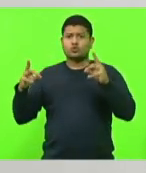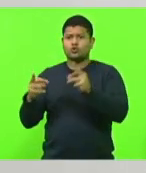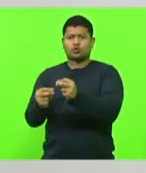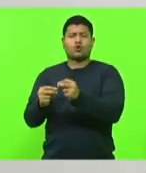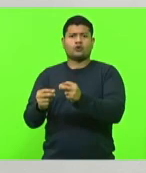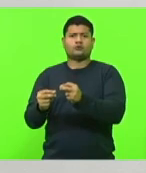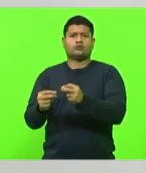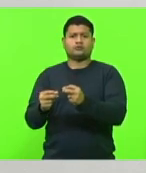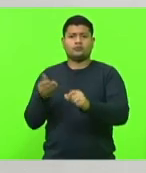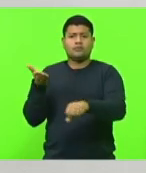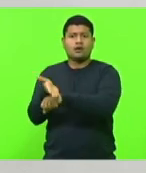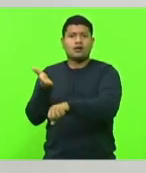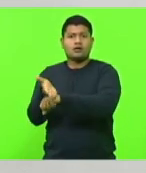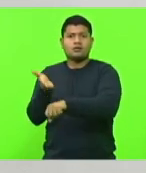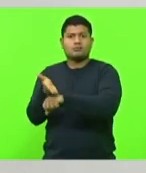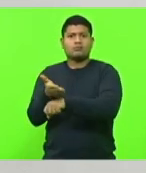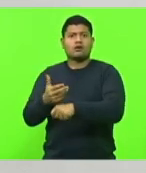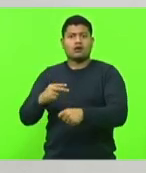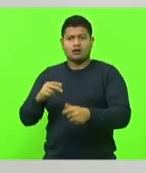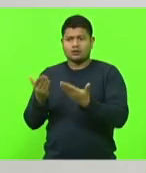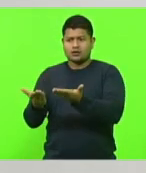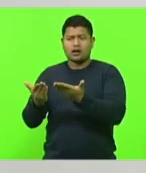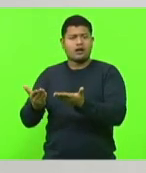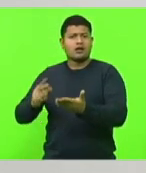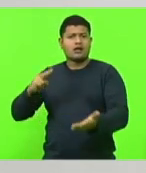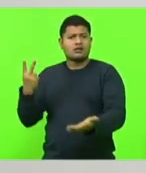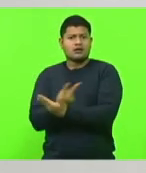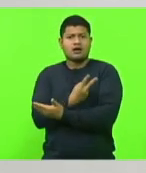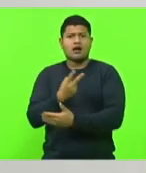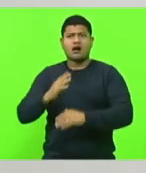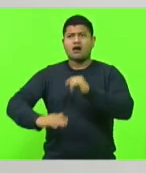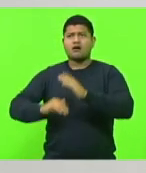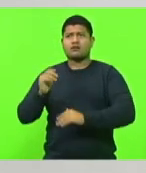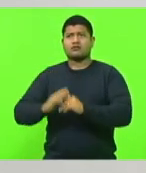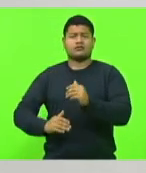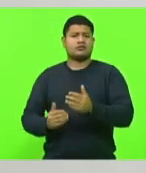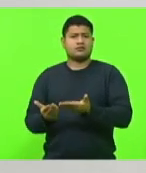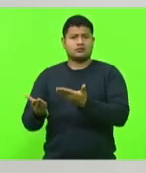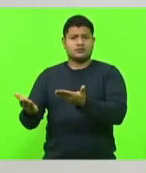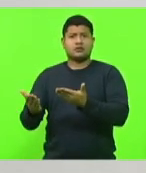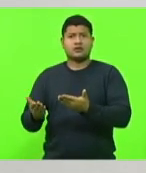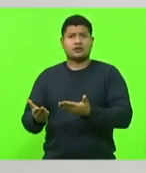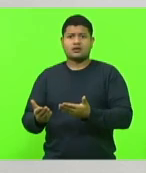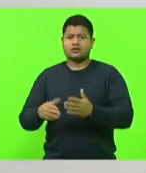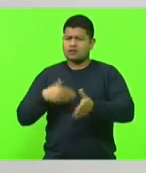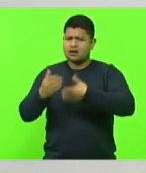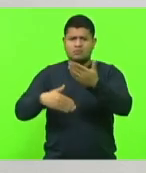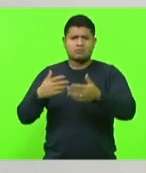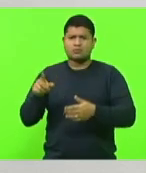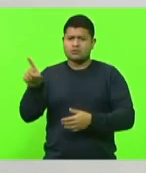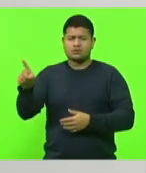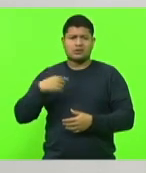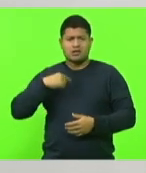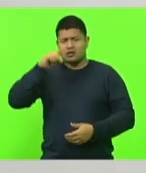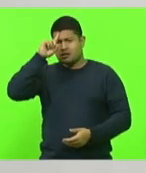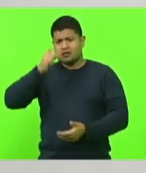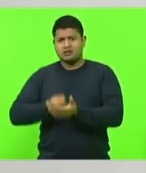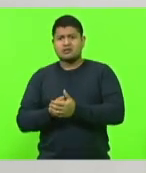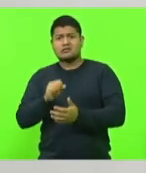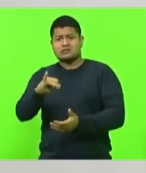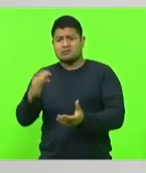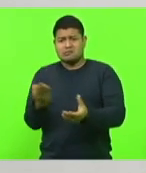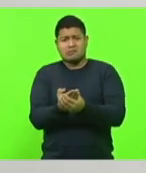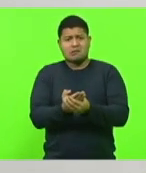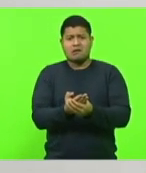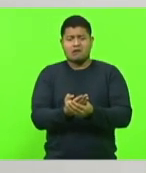ali teriam expulso da corporação. E deixa eles buscar o direito depois. Pelo menos a sociedade